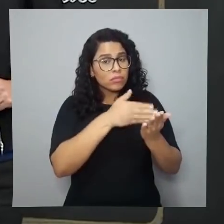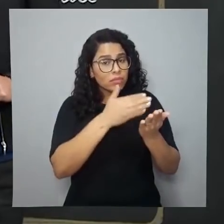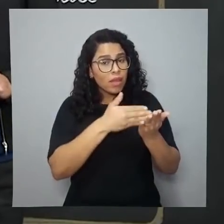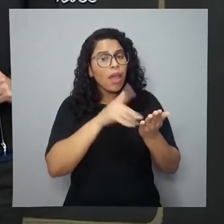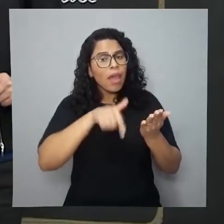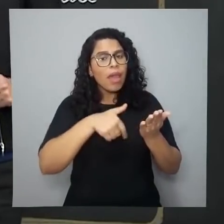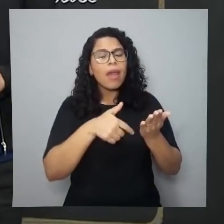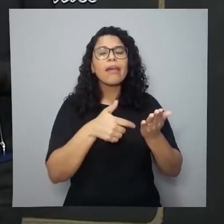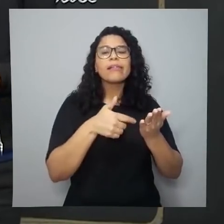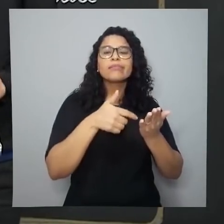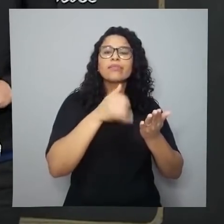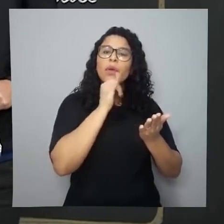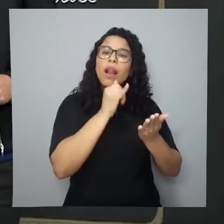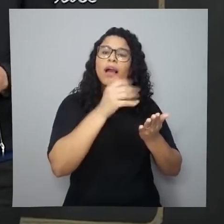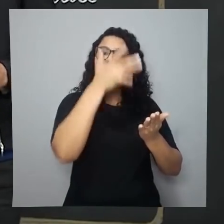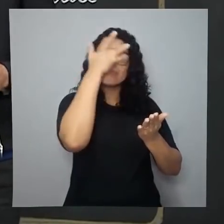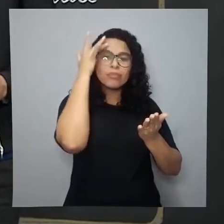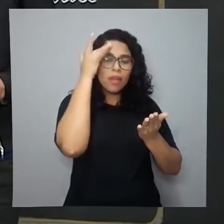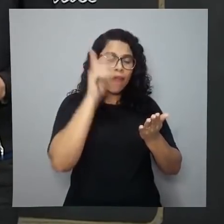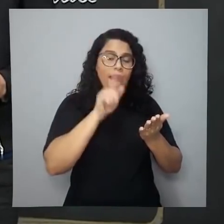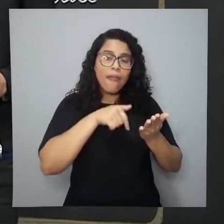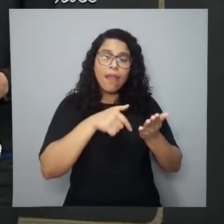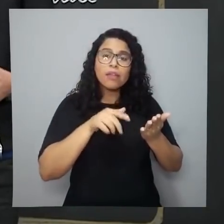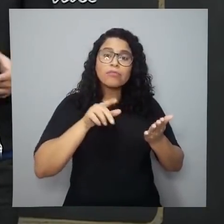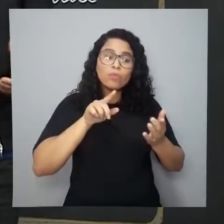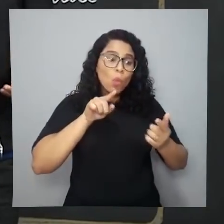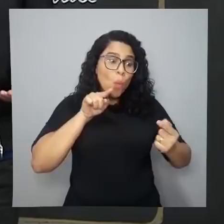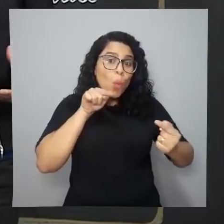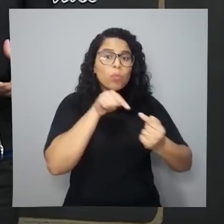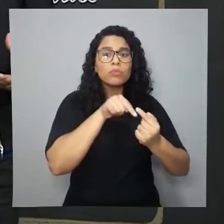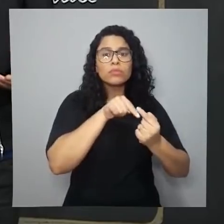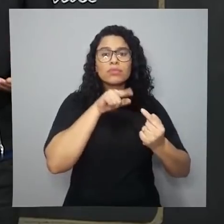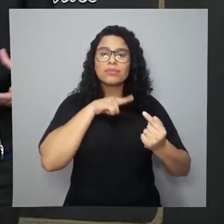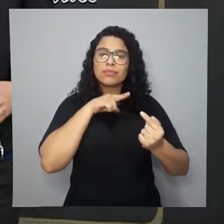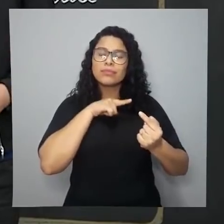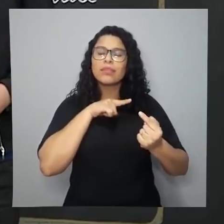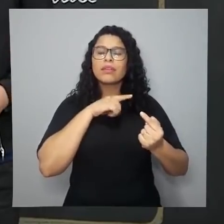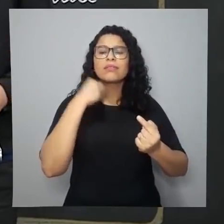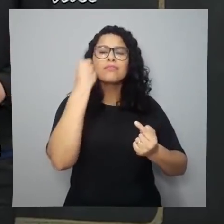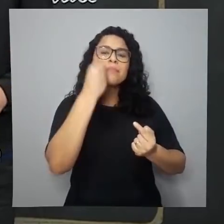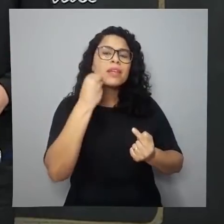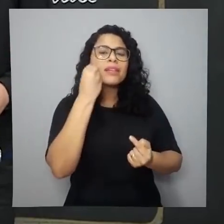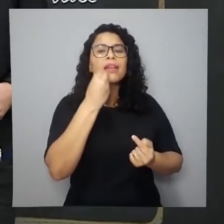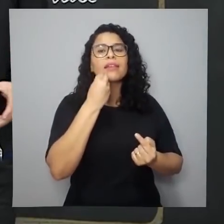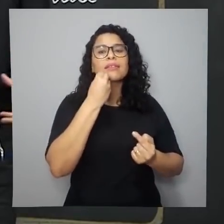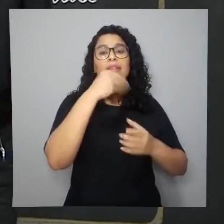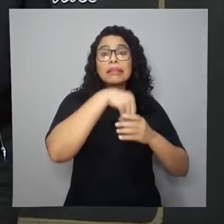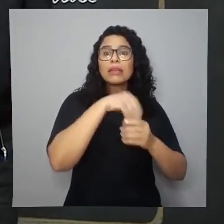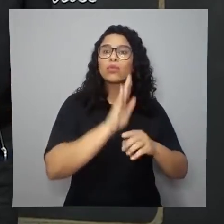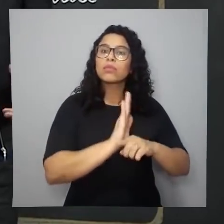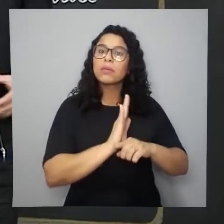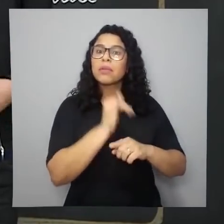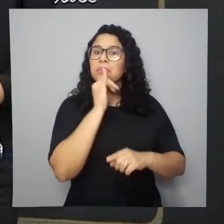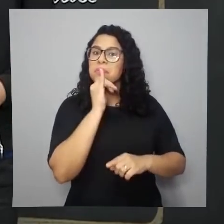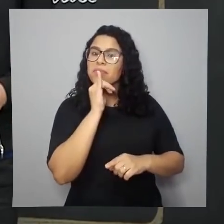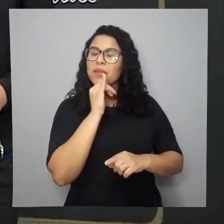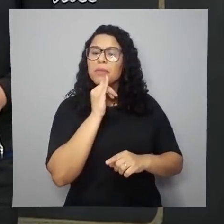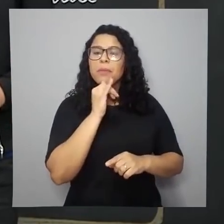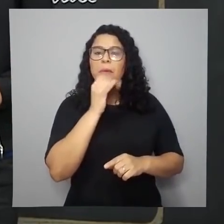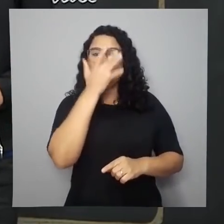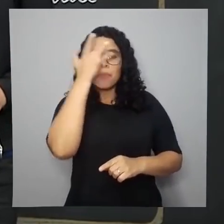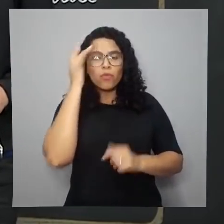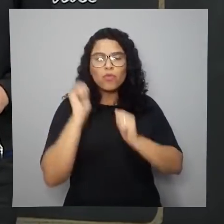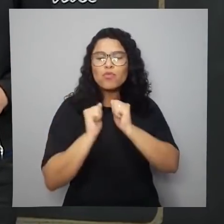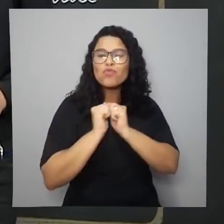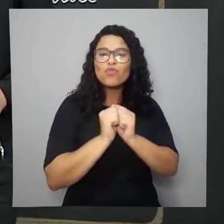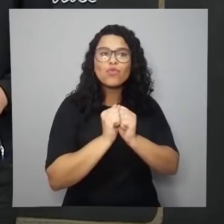mas um relato de questões muito subjetivas, muito pessoais. Pode ser o relato de uma experiência que você teve no cinema, um filme que você curtiu, a pessoa que